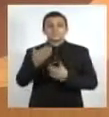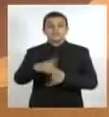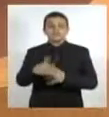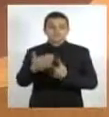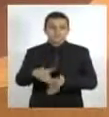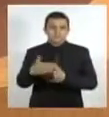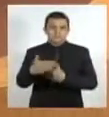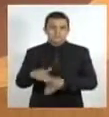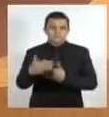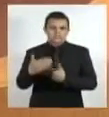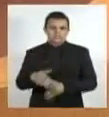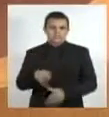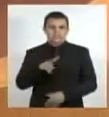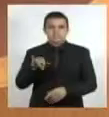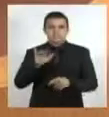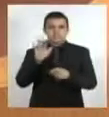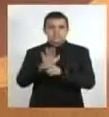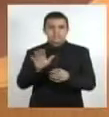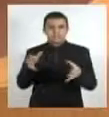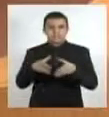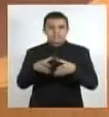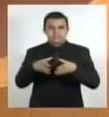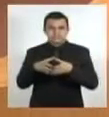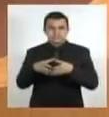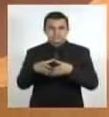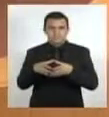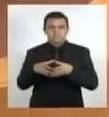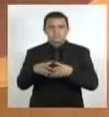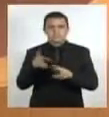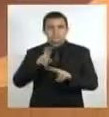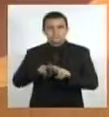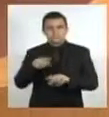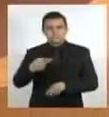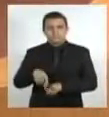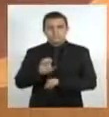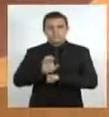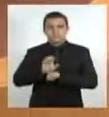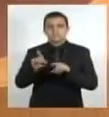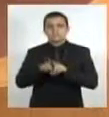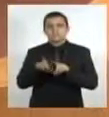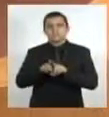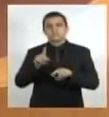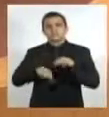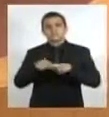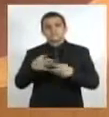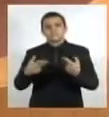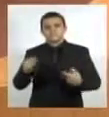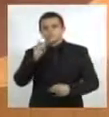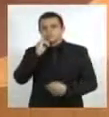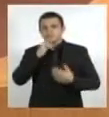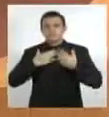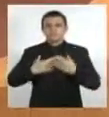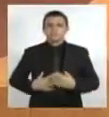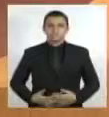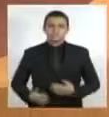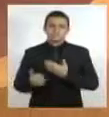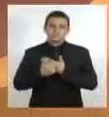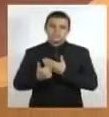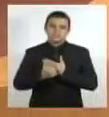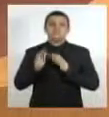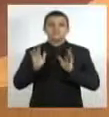para ajudar os agentes penitenciários do Estado, incluindo também os equipamentos, como coletes, que já foram